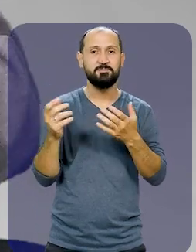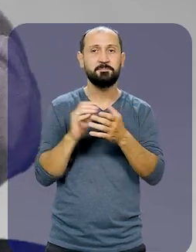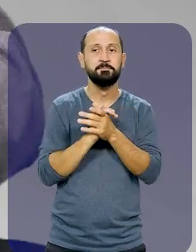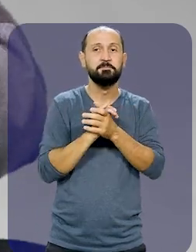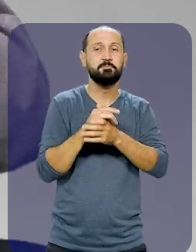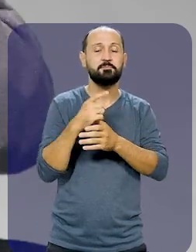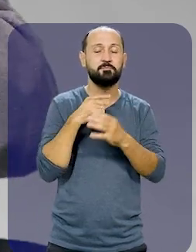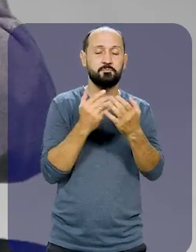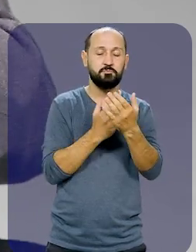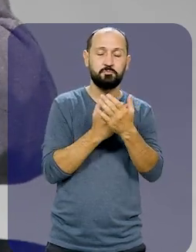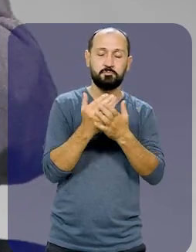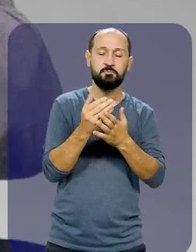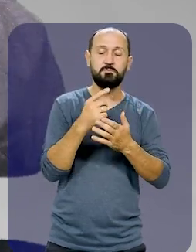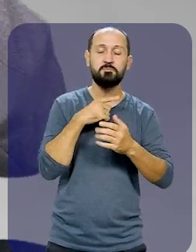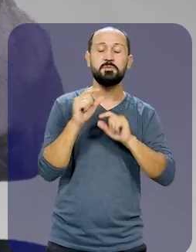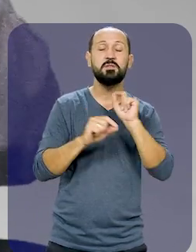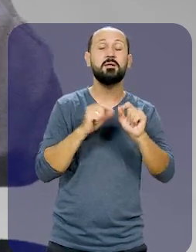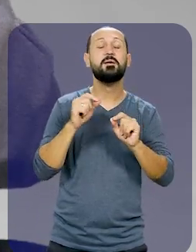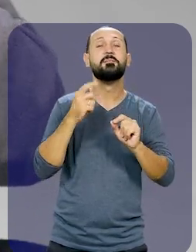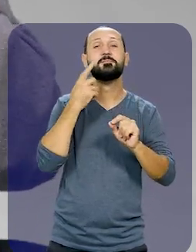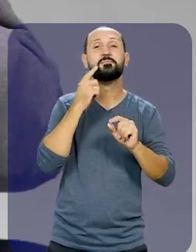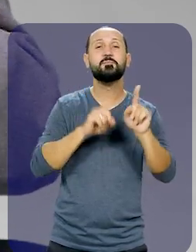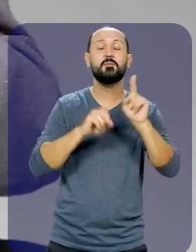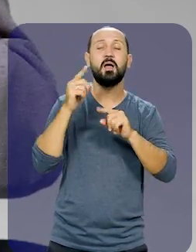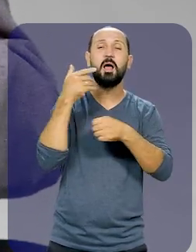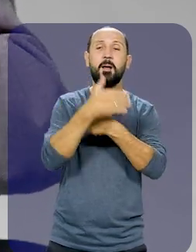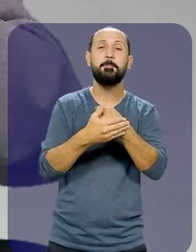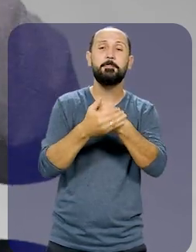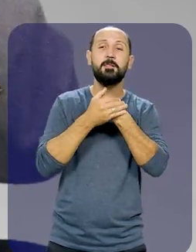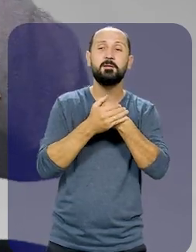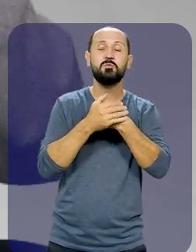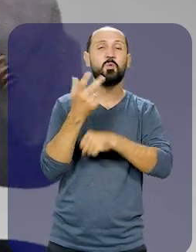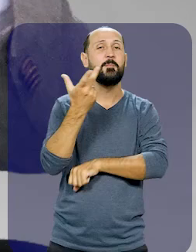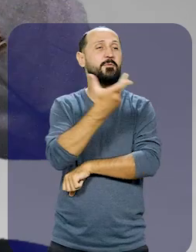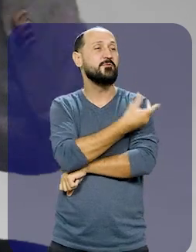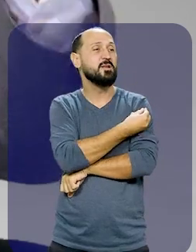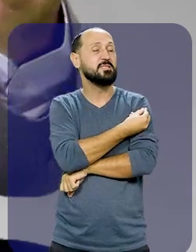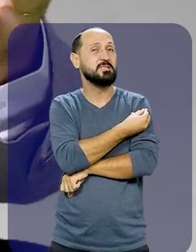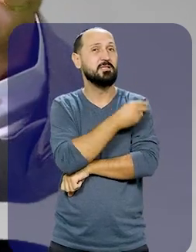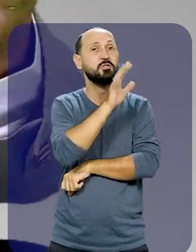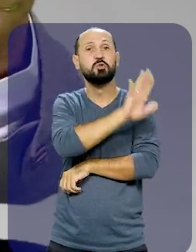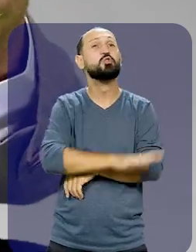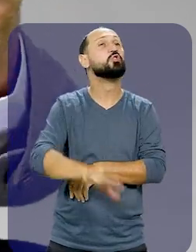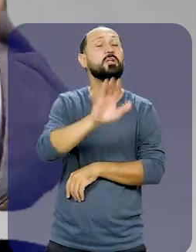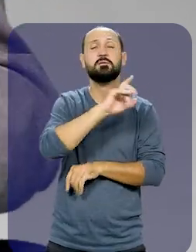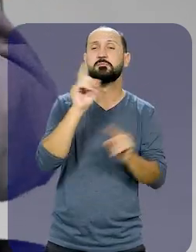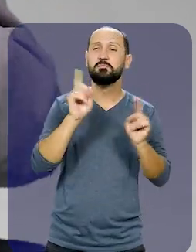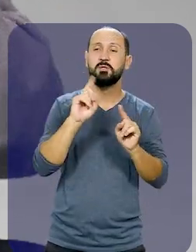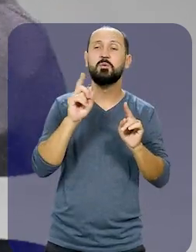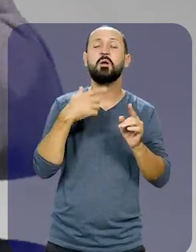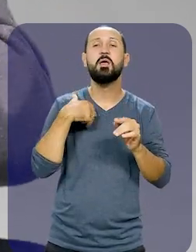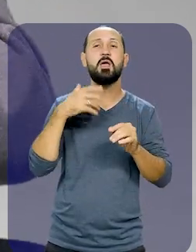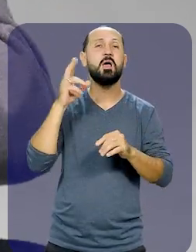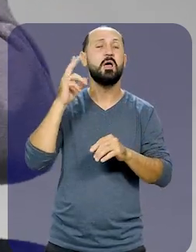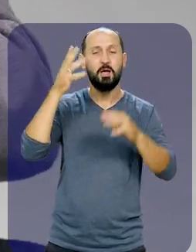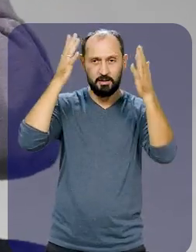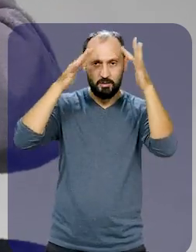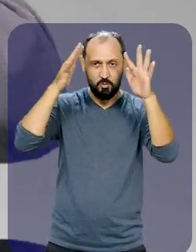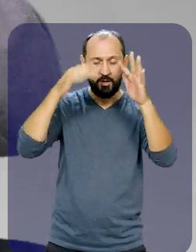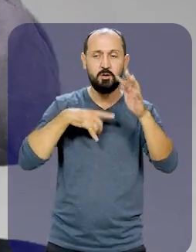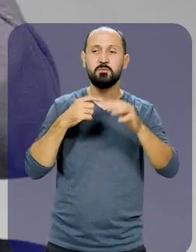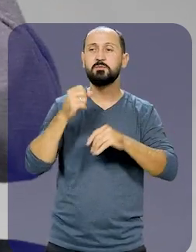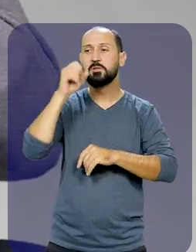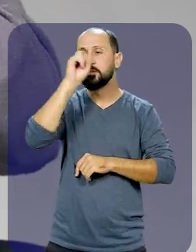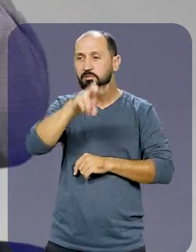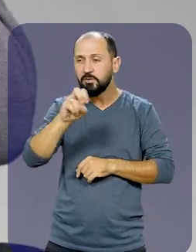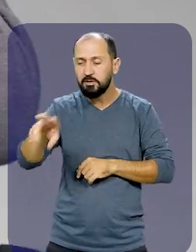nós adquirimos a principal imunidade, não é por vacinas de uma maneira geral, é imunidade natural. Você